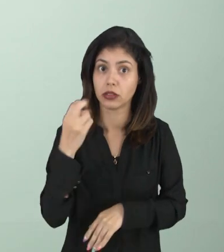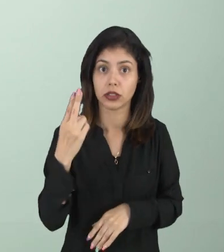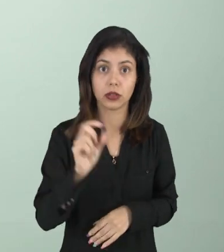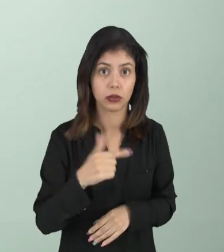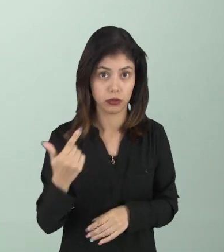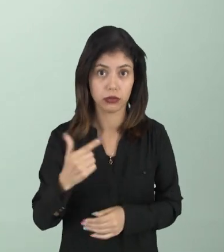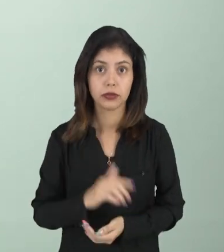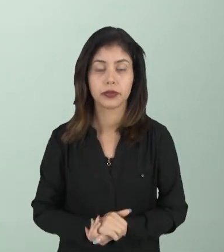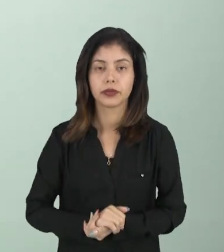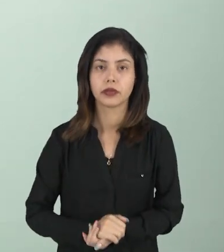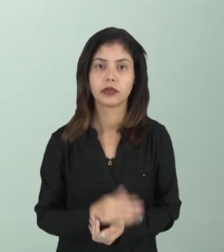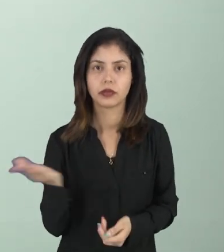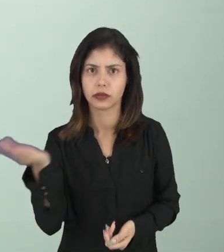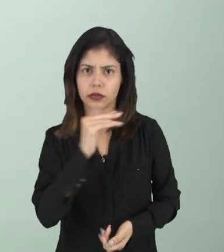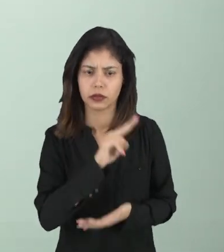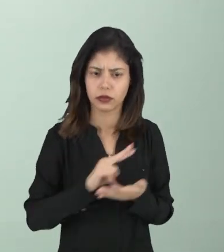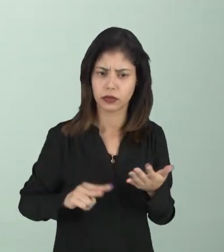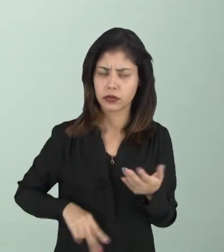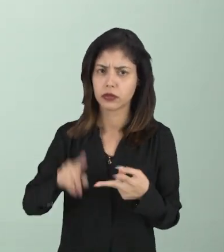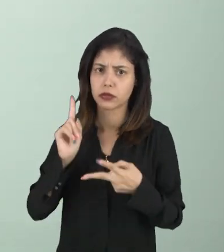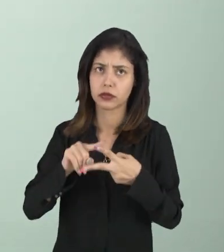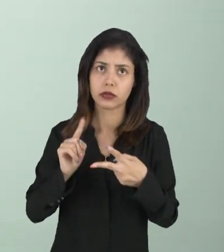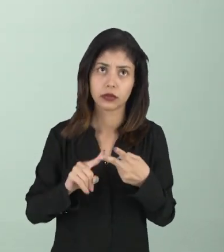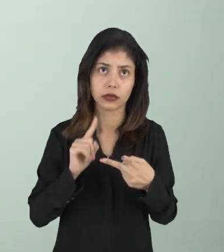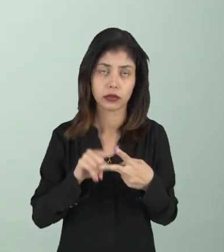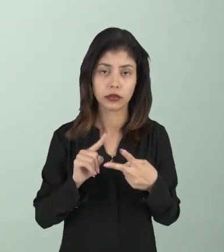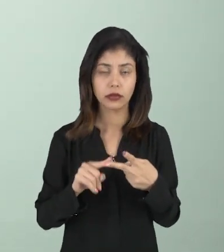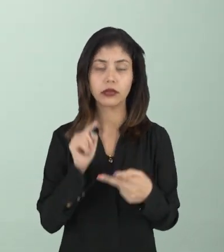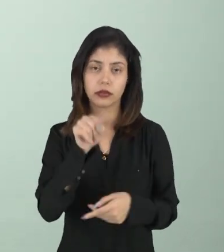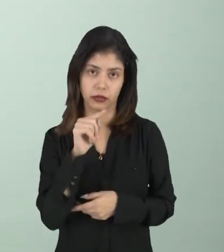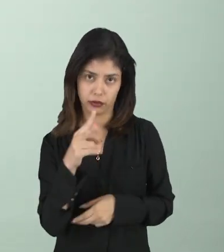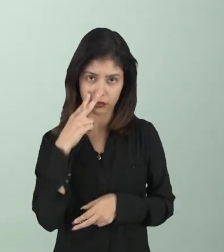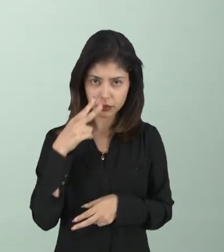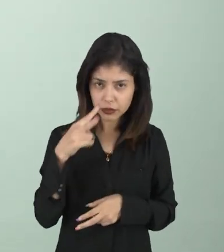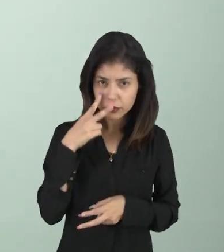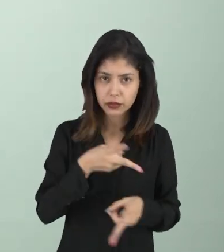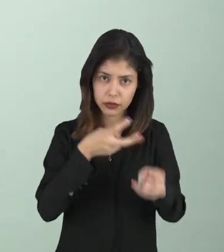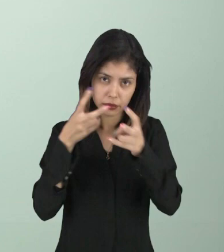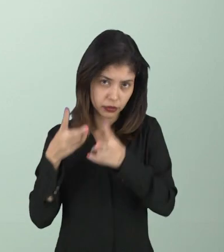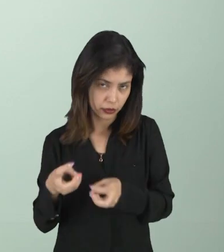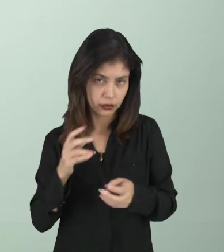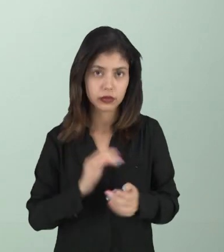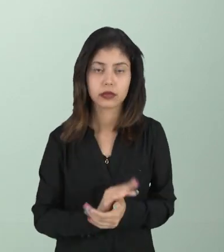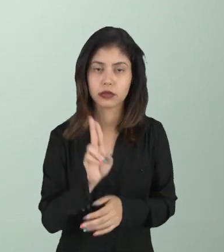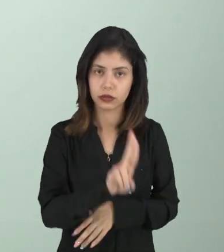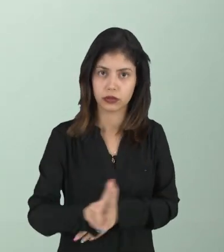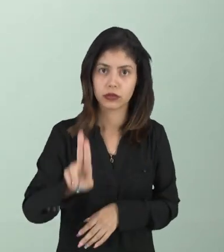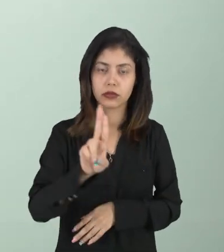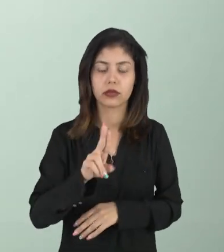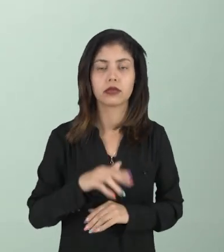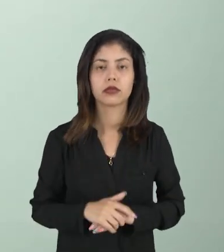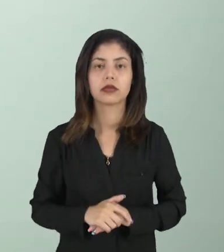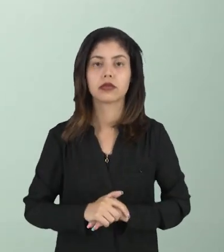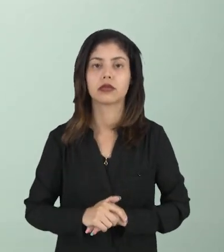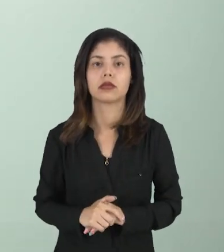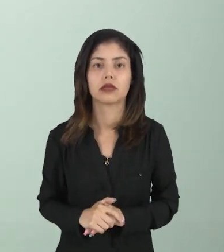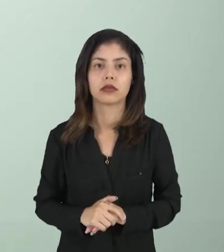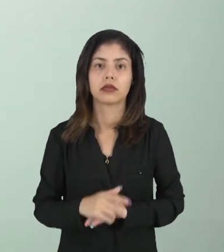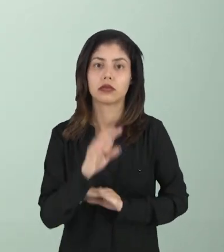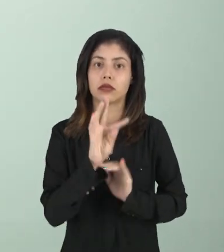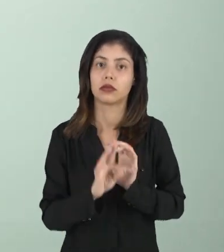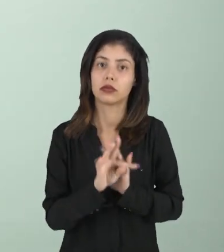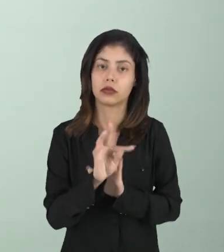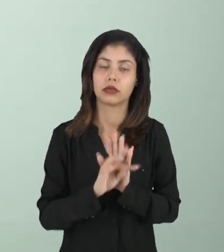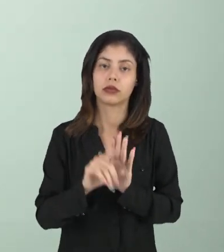ou a informal. Vamos ler mais dois trechos para vocês verificarem a utilização dessas linguagens